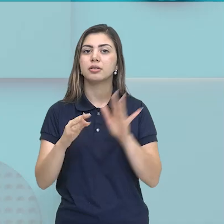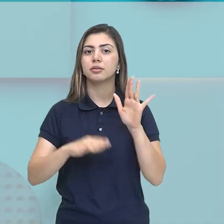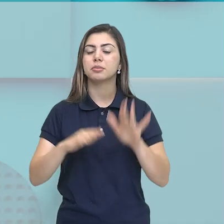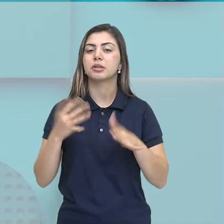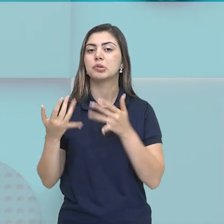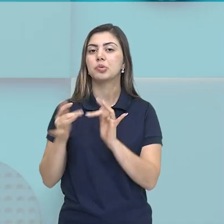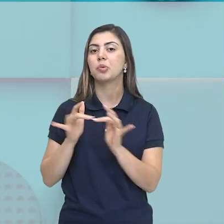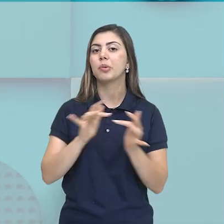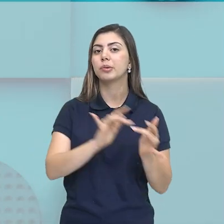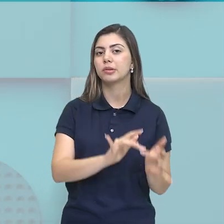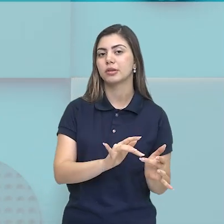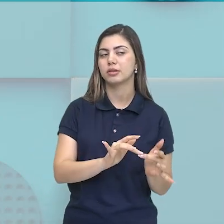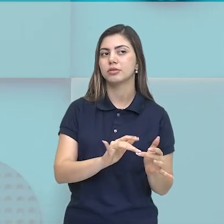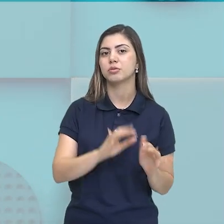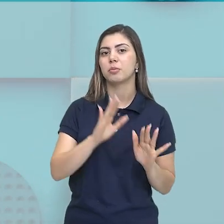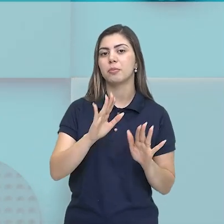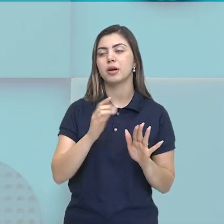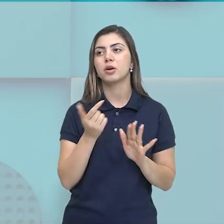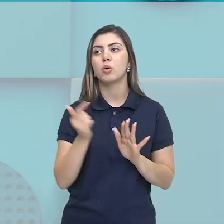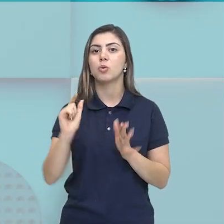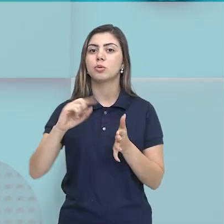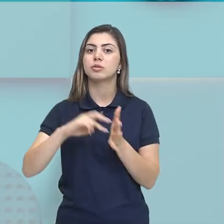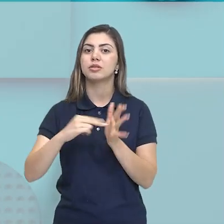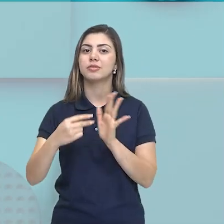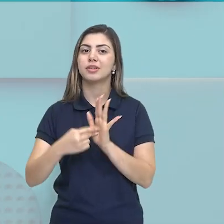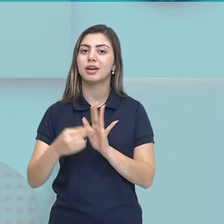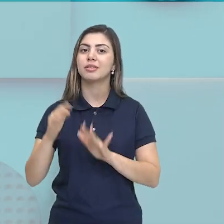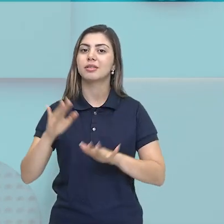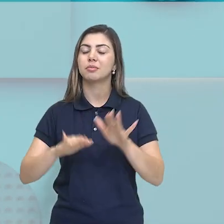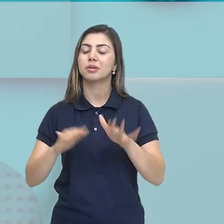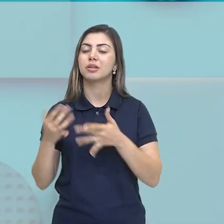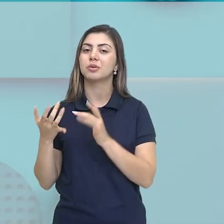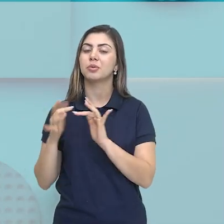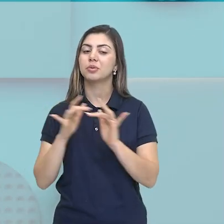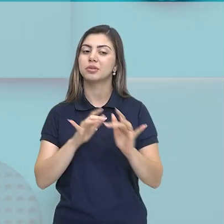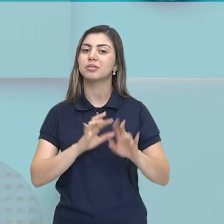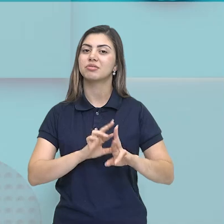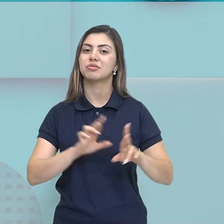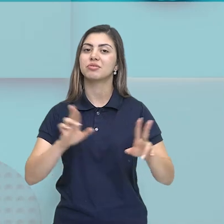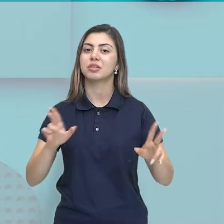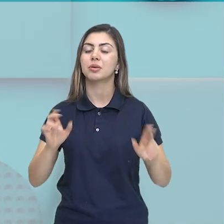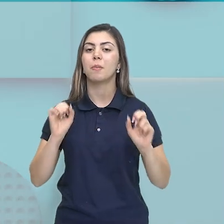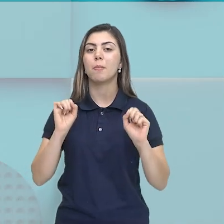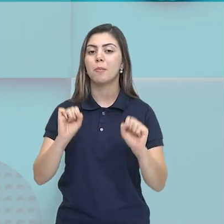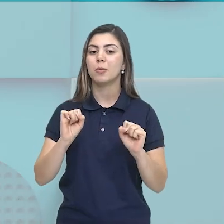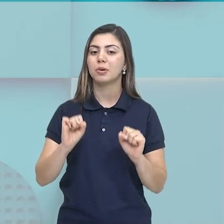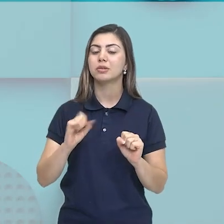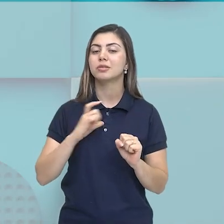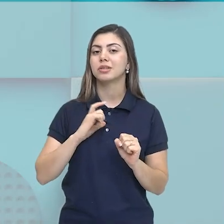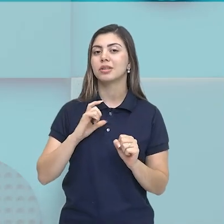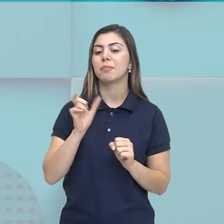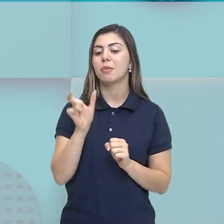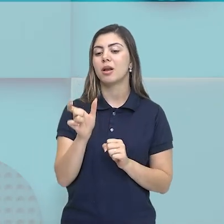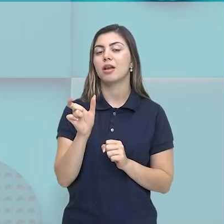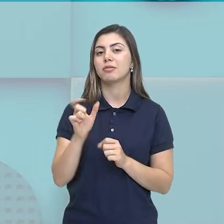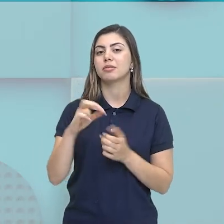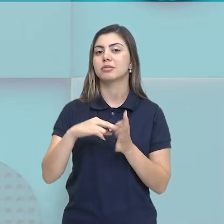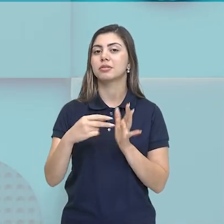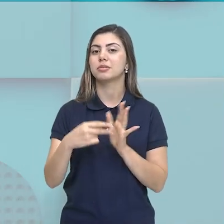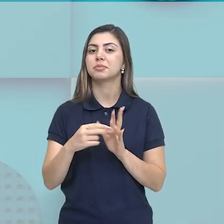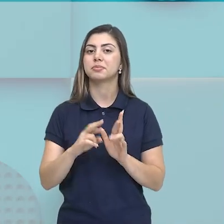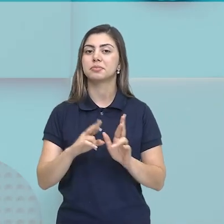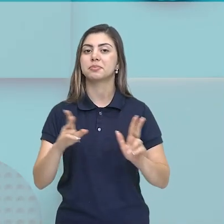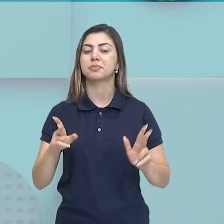determinada situação e em outra situação diferente ela vai aparecer com significado